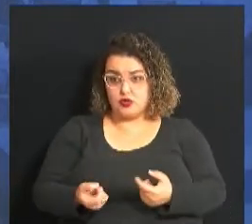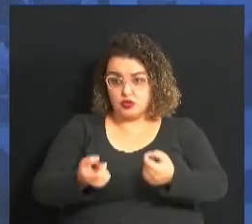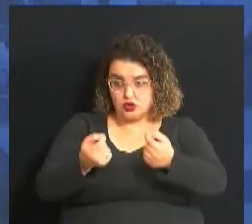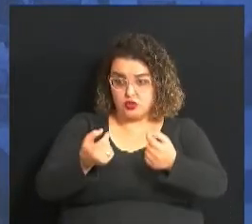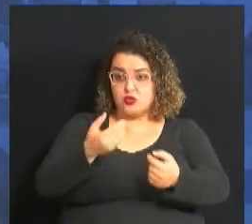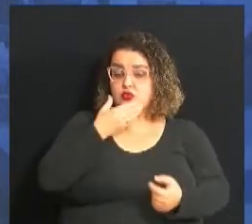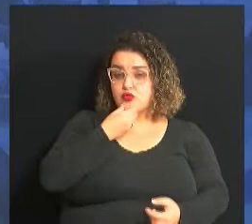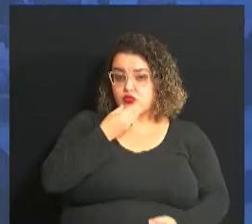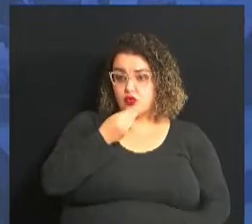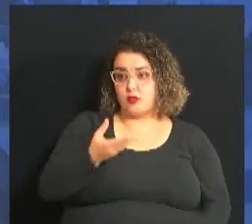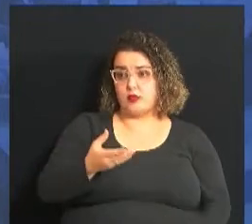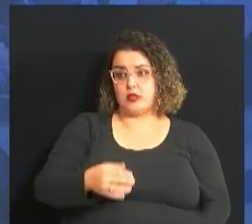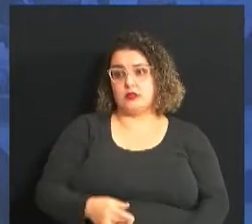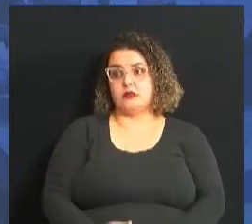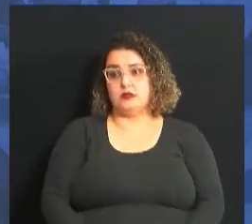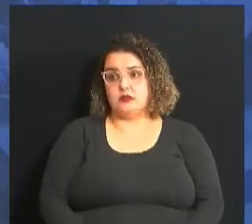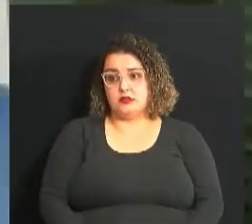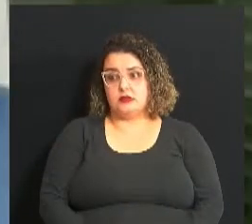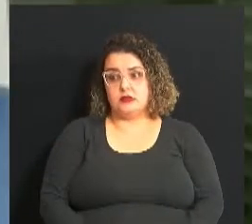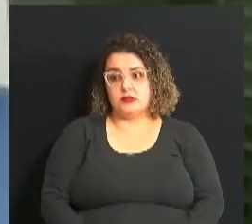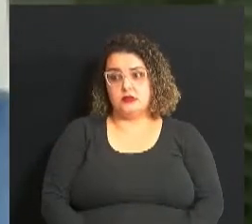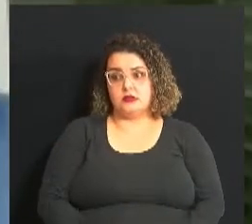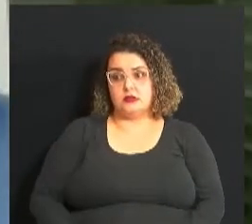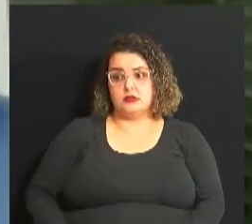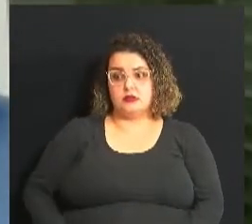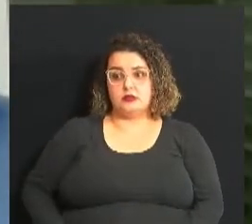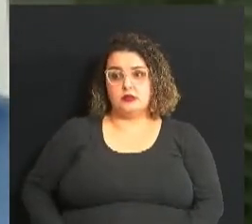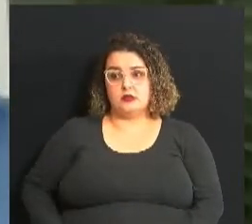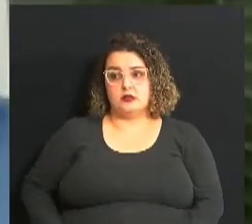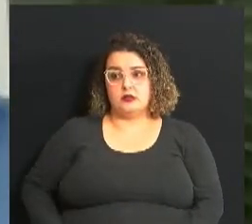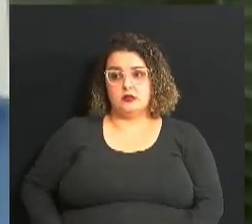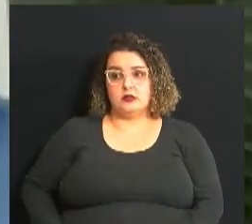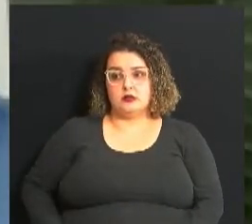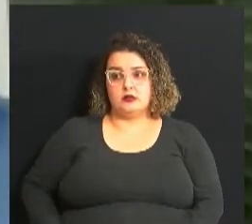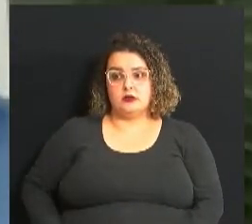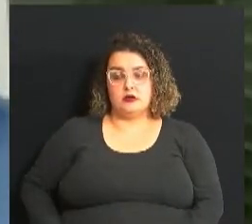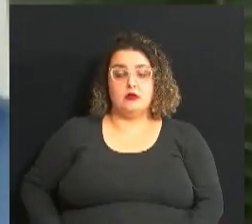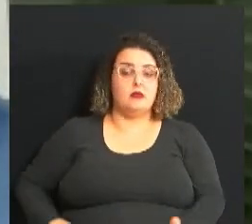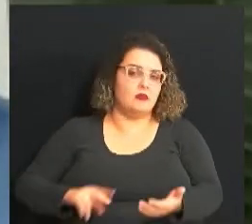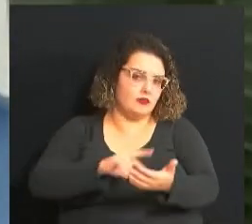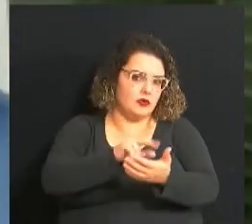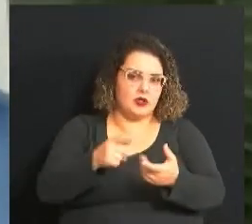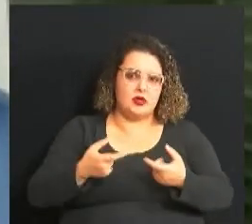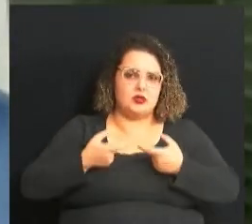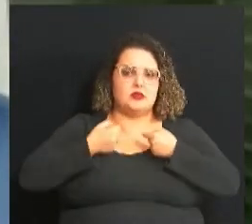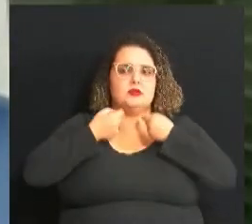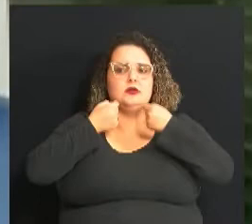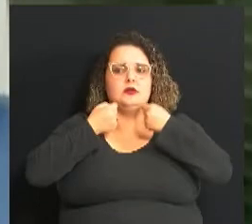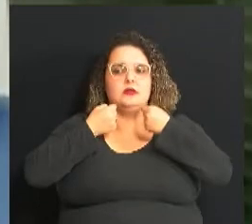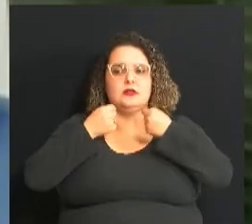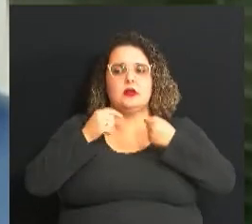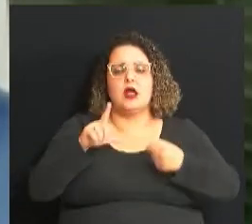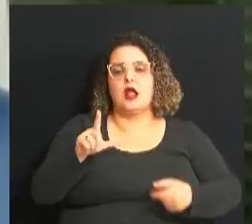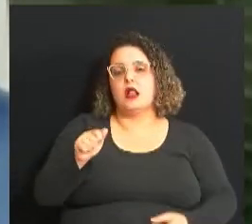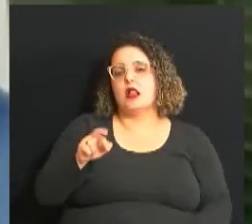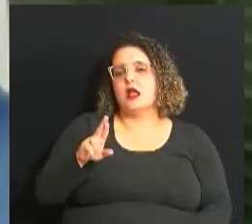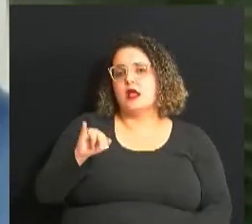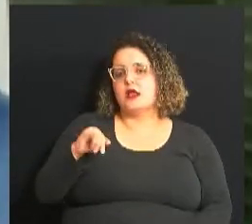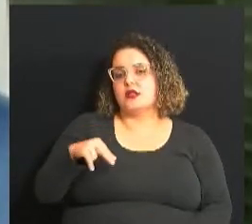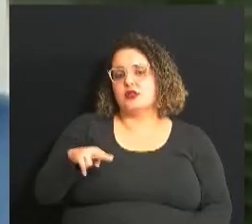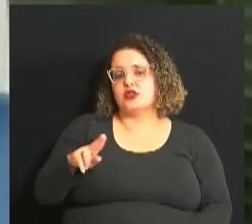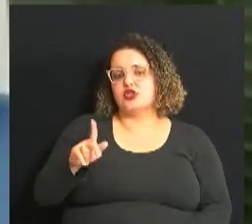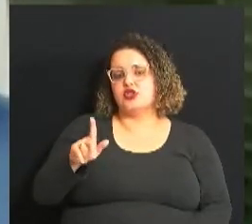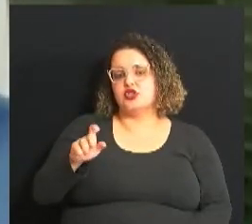homens. Existem vários cânceres que são comuns na cabeça e pescoço, por exemplo, câncer de laringe, né? Câncer